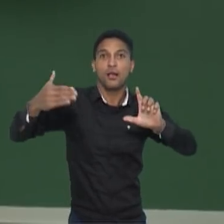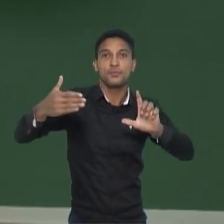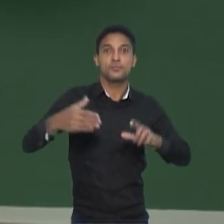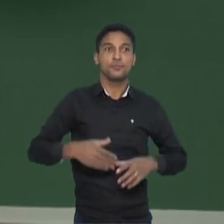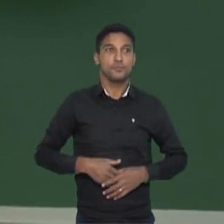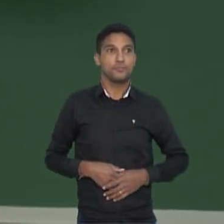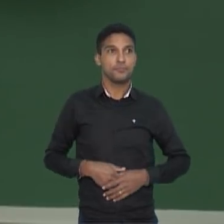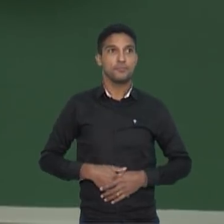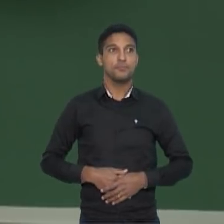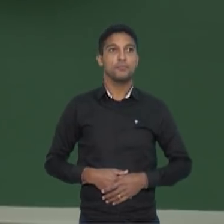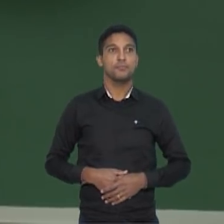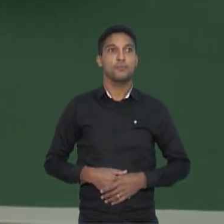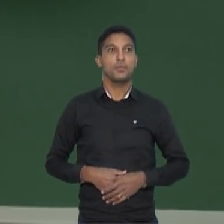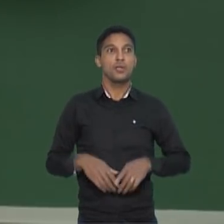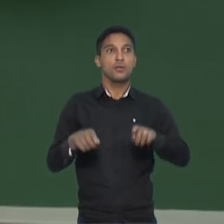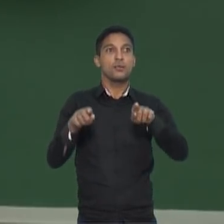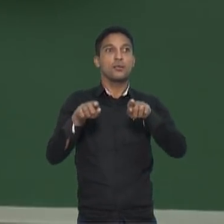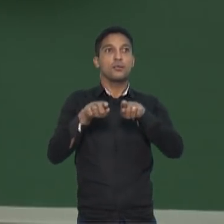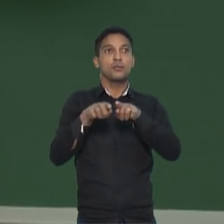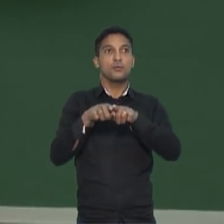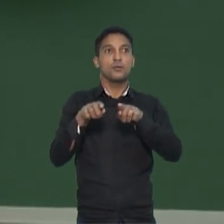eles ganham um público muito maior.